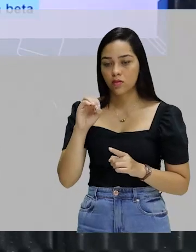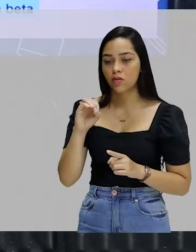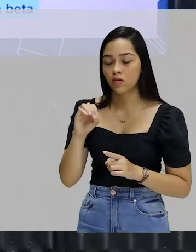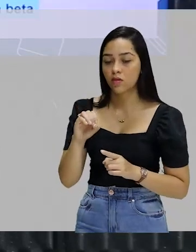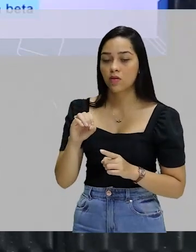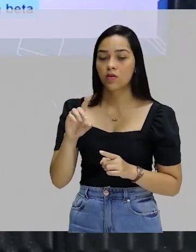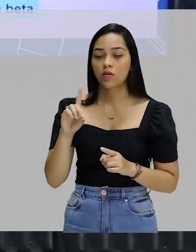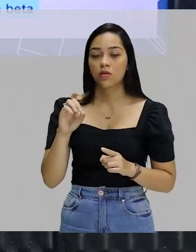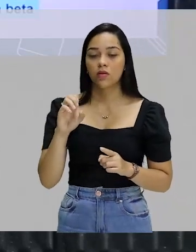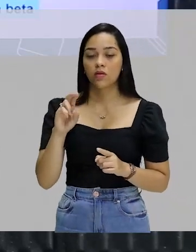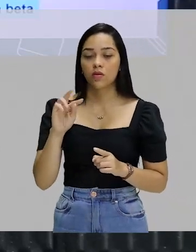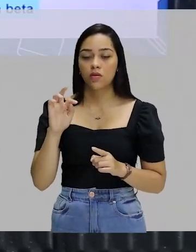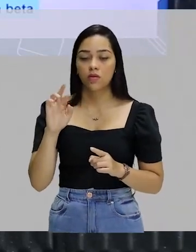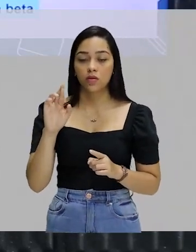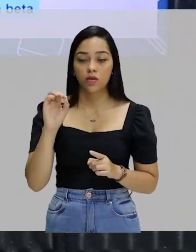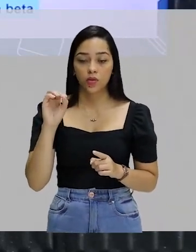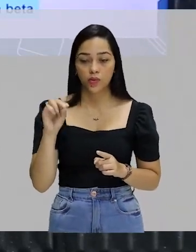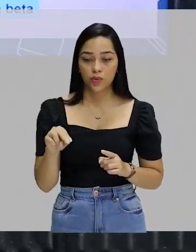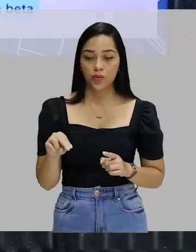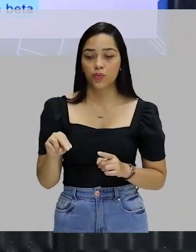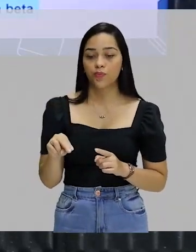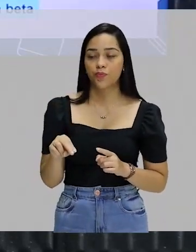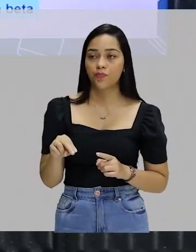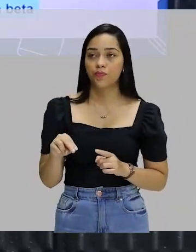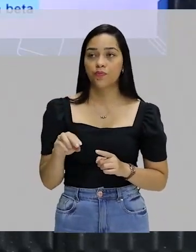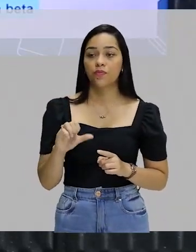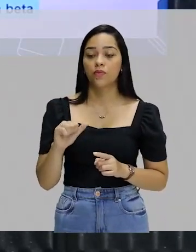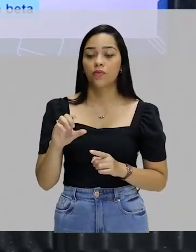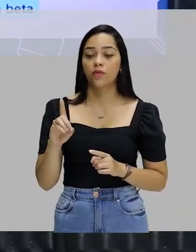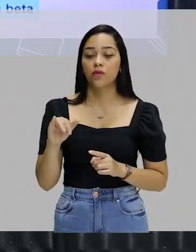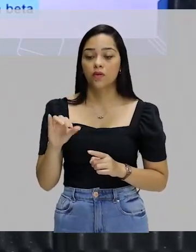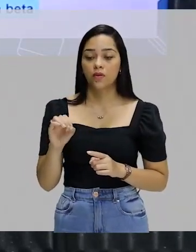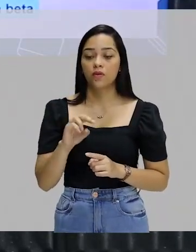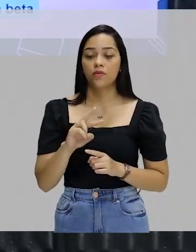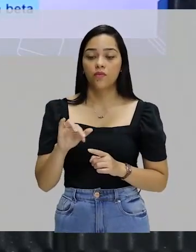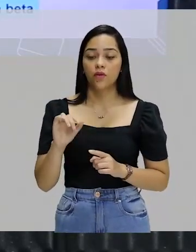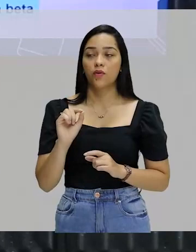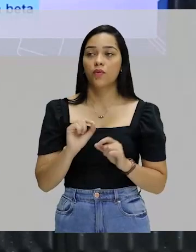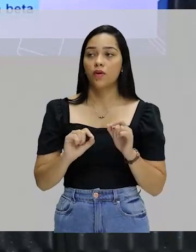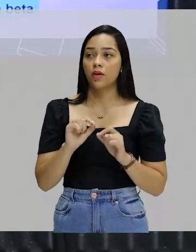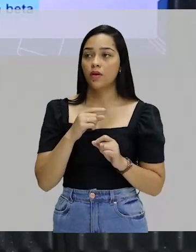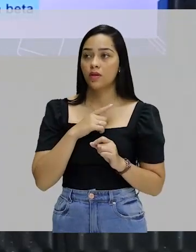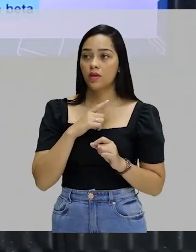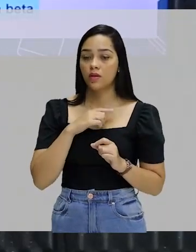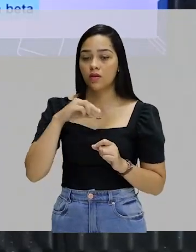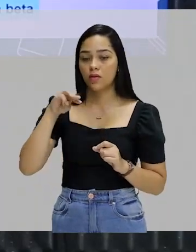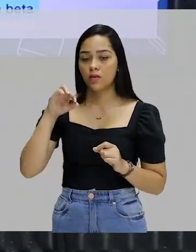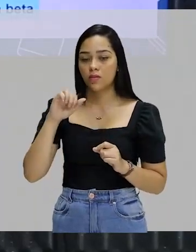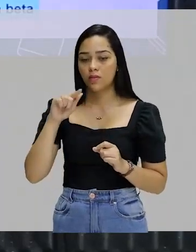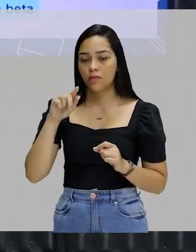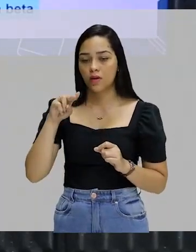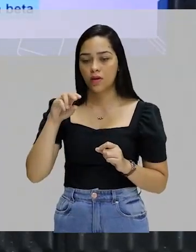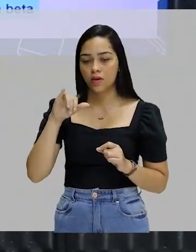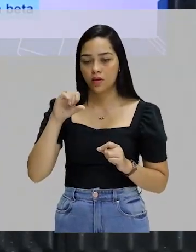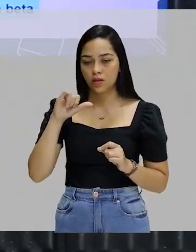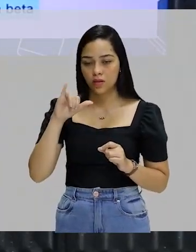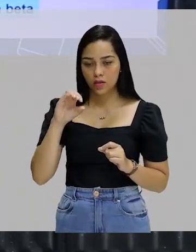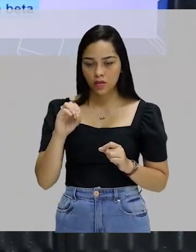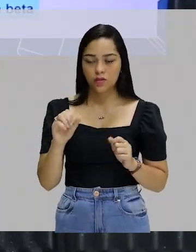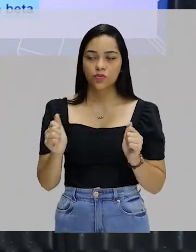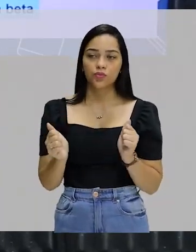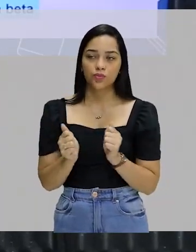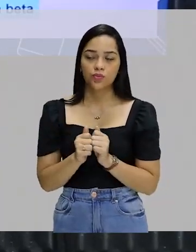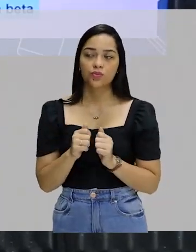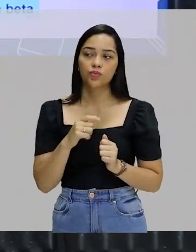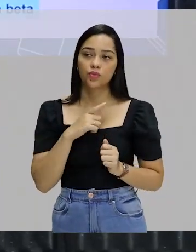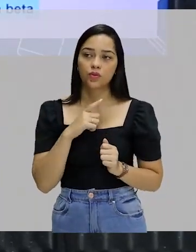por meio de um deuteron. Então o sódio vai passar a ser um magnésio, com a emissão